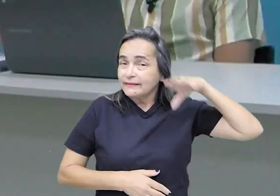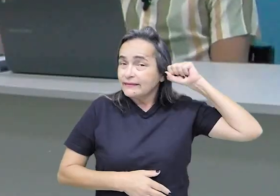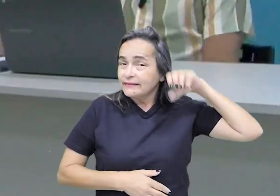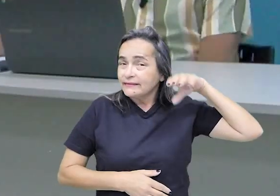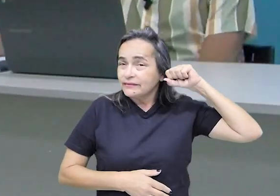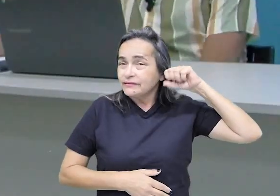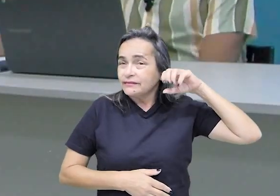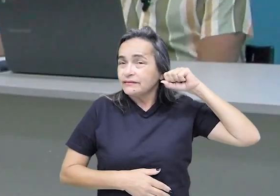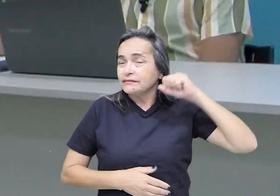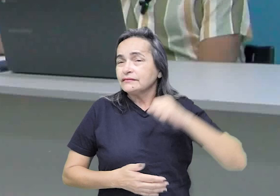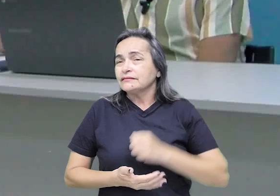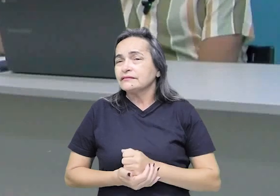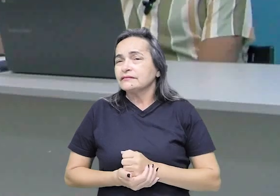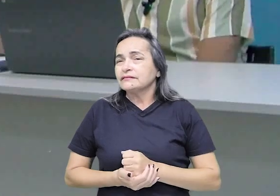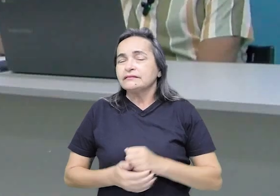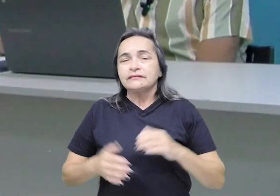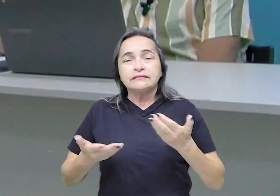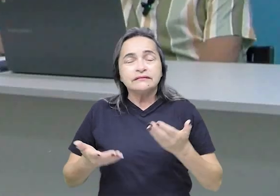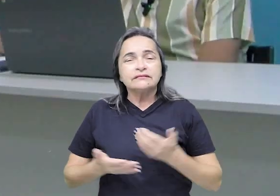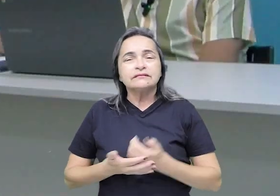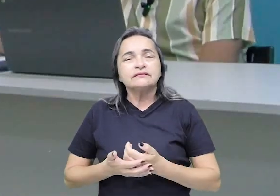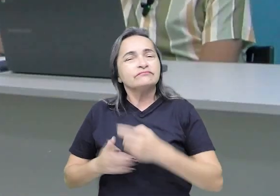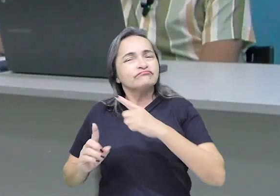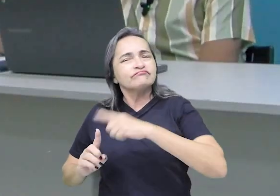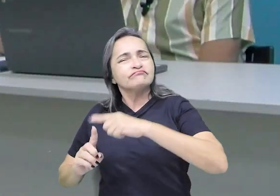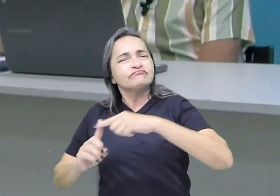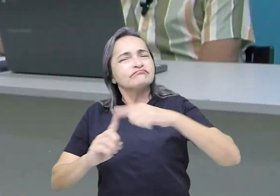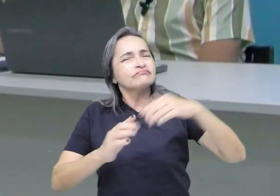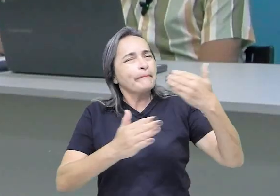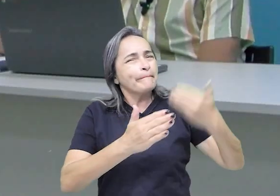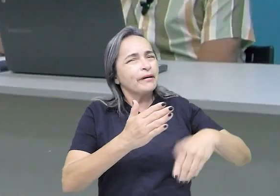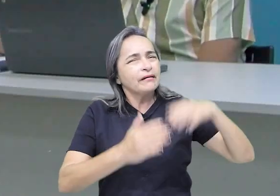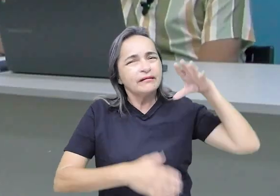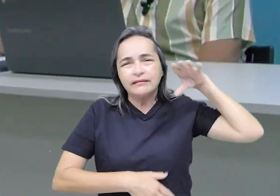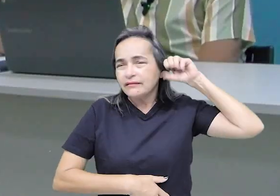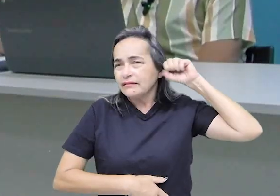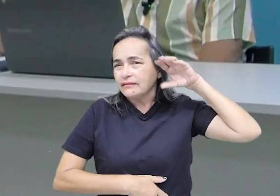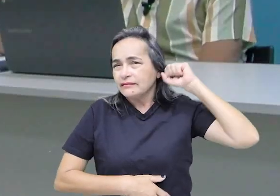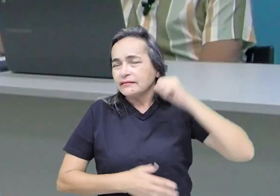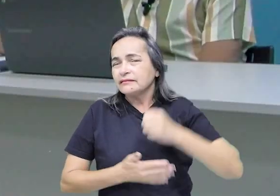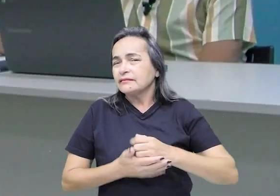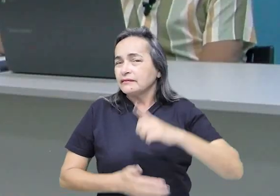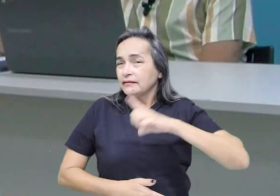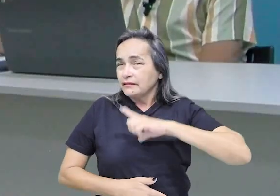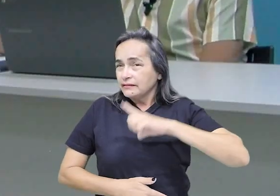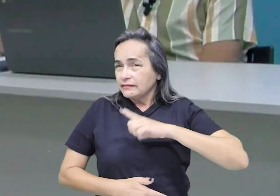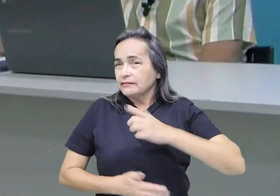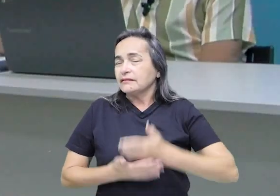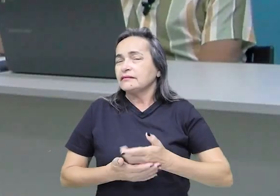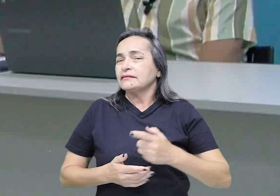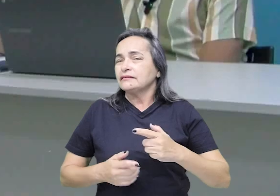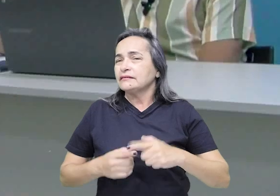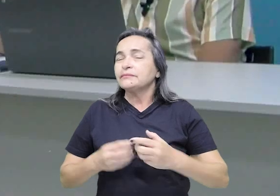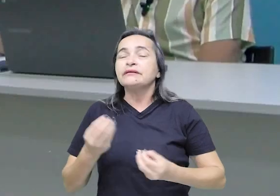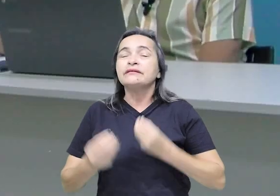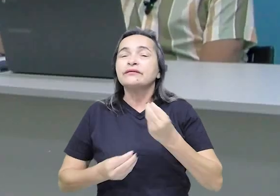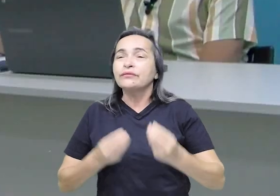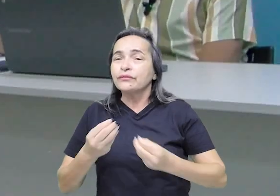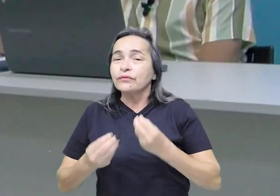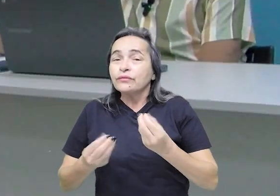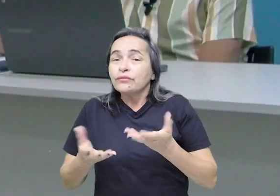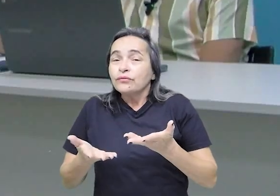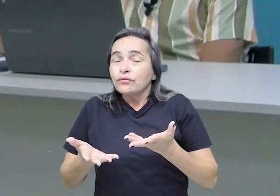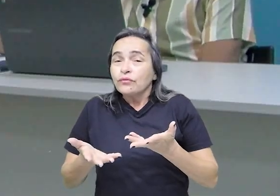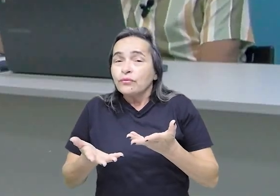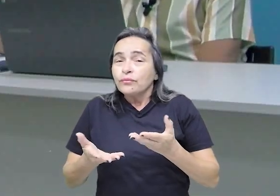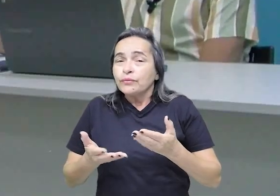E em virtude desses tipos de perda auditiva, nós temos as situações de perda auditiva que a gente pode